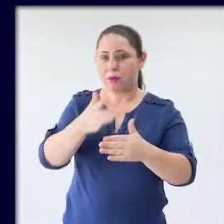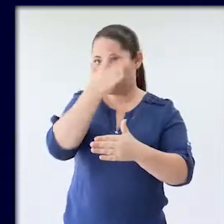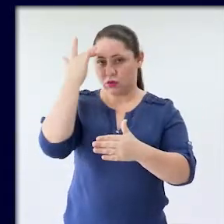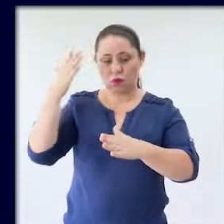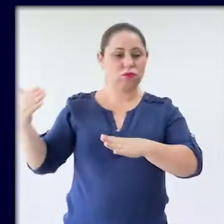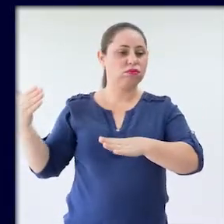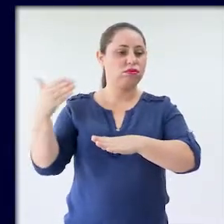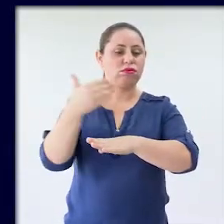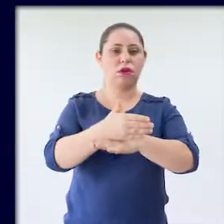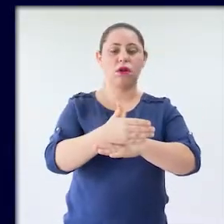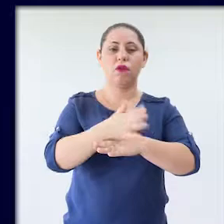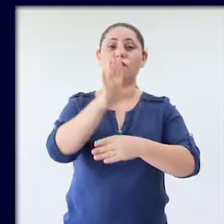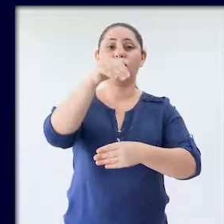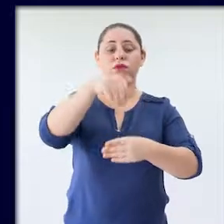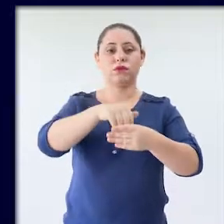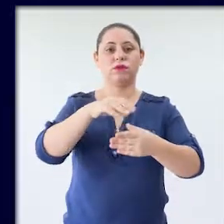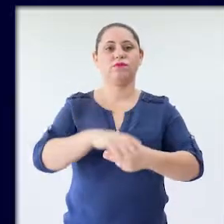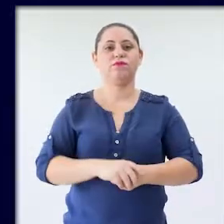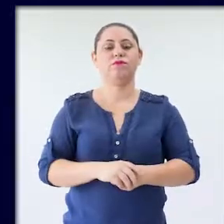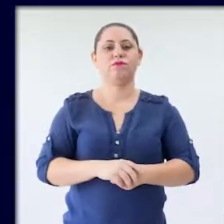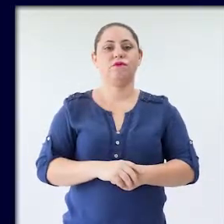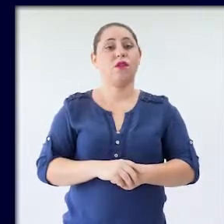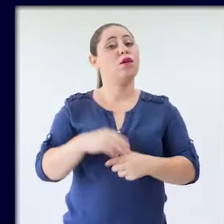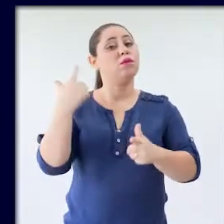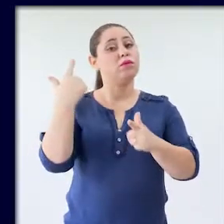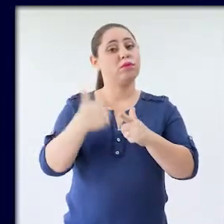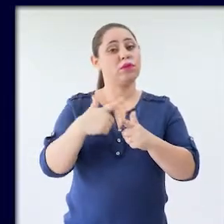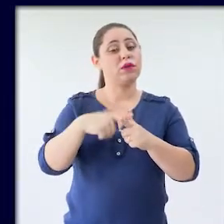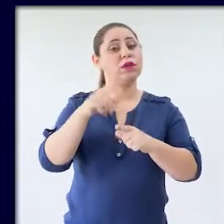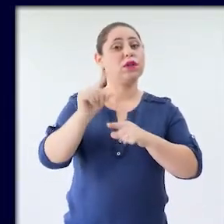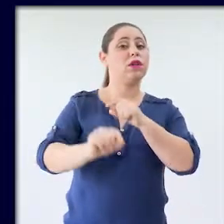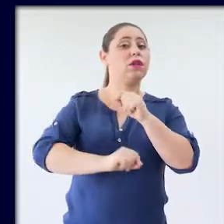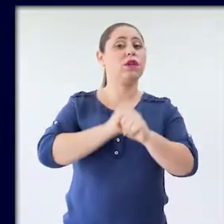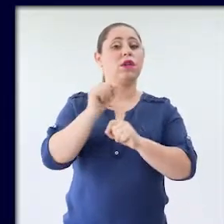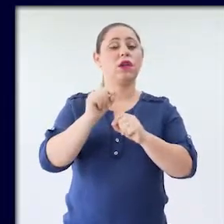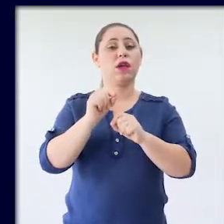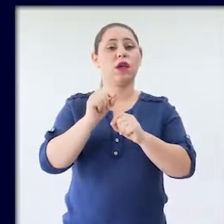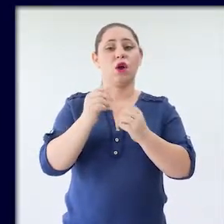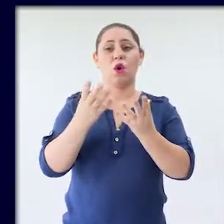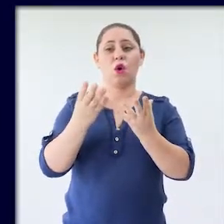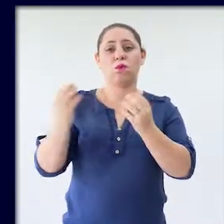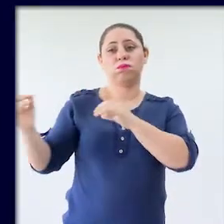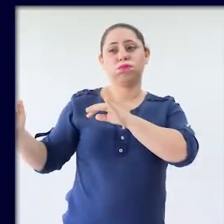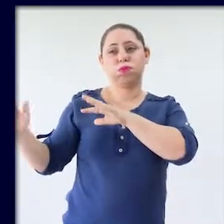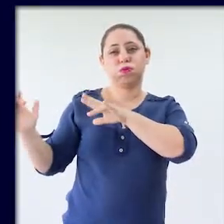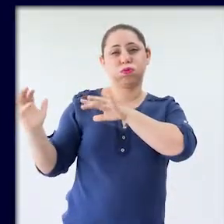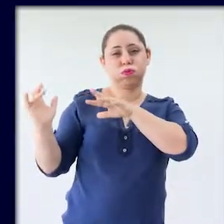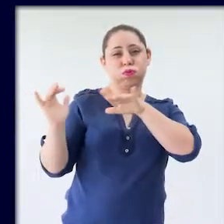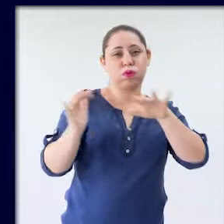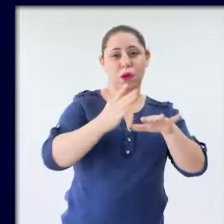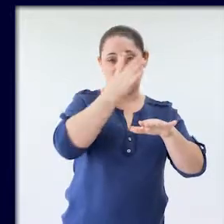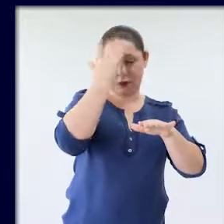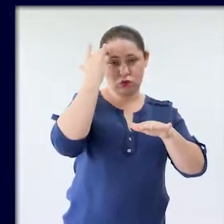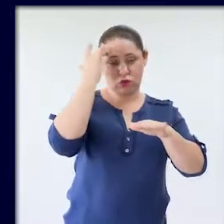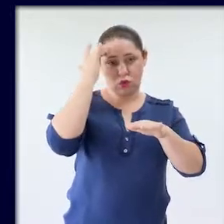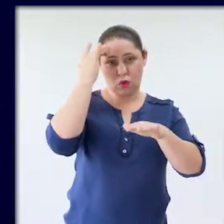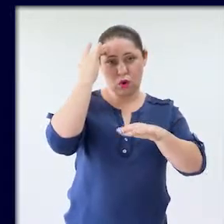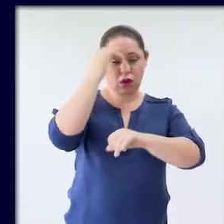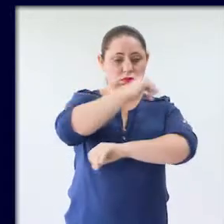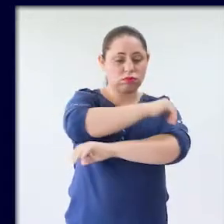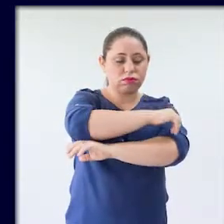poderá comparecer para votar. Isso se deu justamente para que o fluxo de eleitores se dilua ao longo do